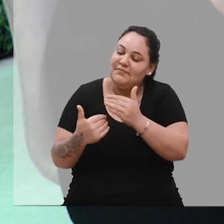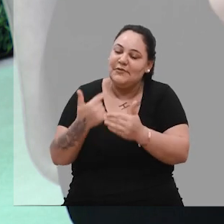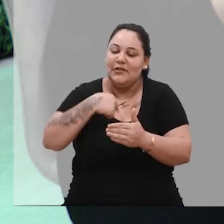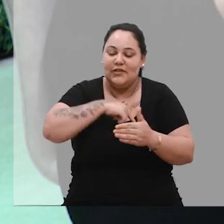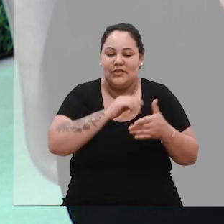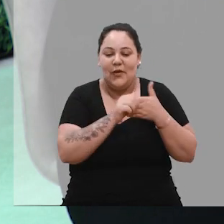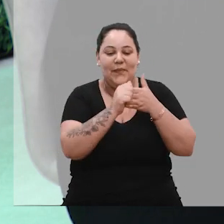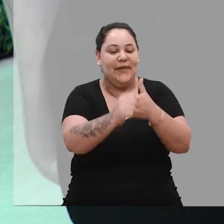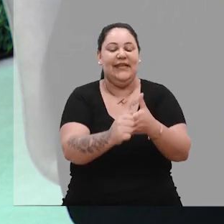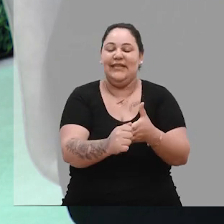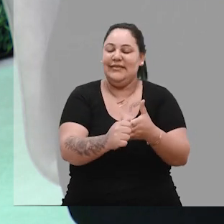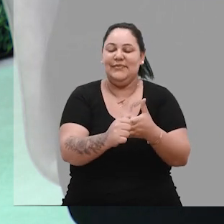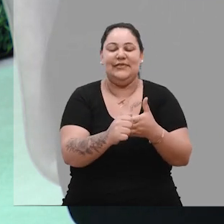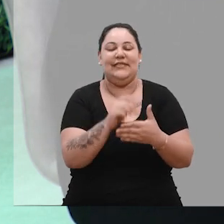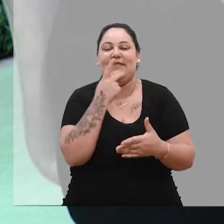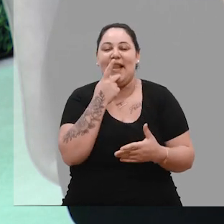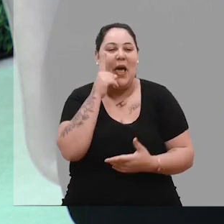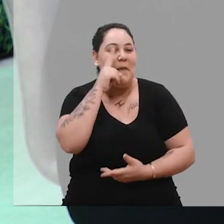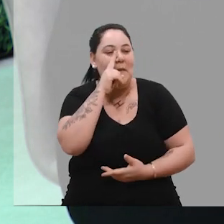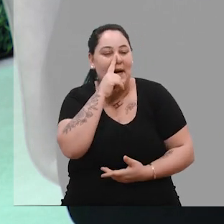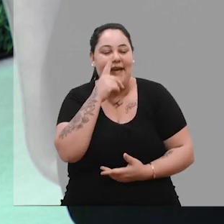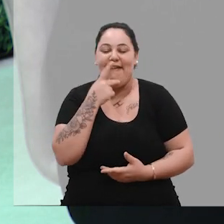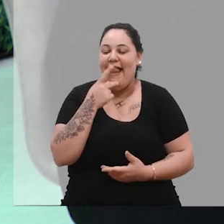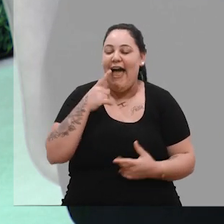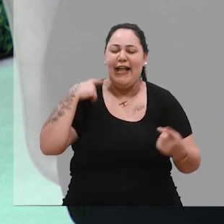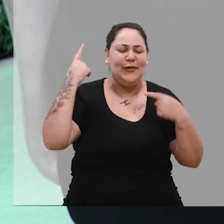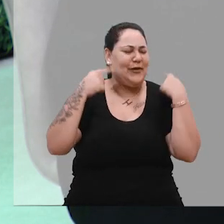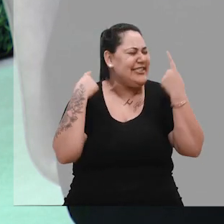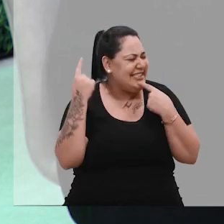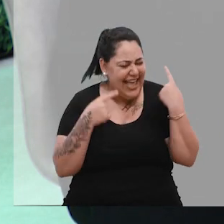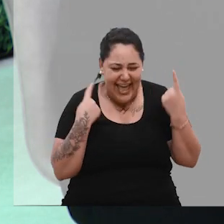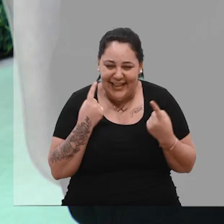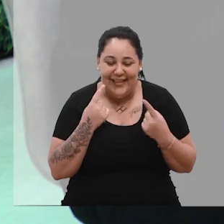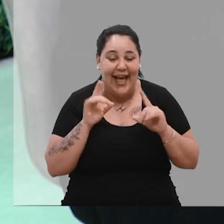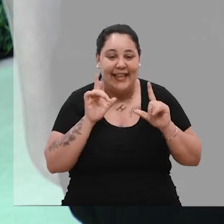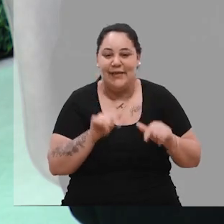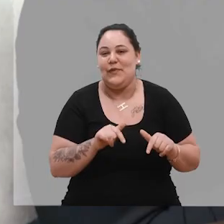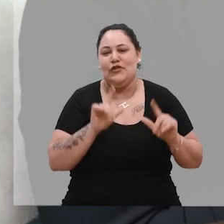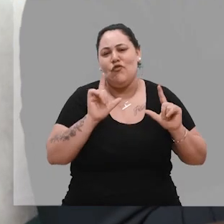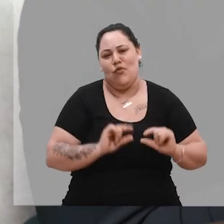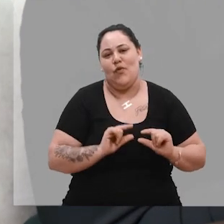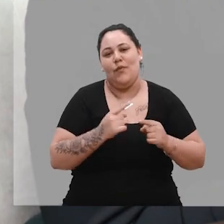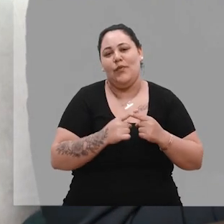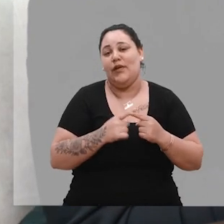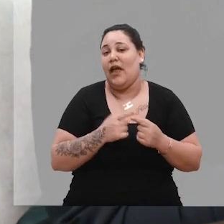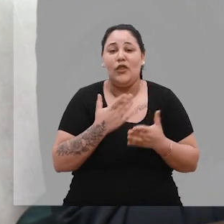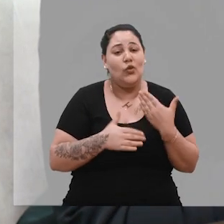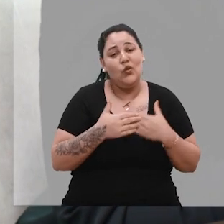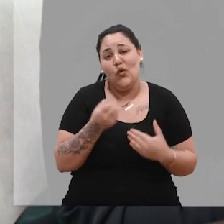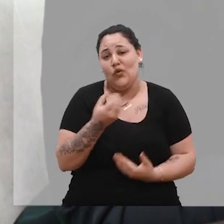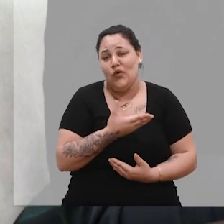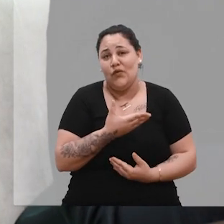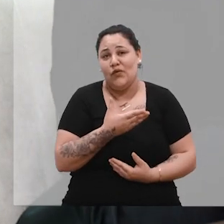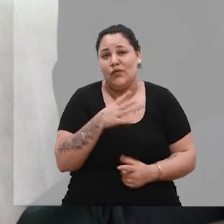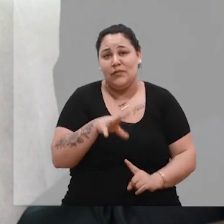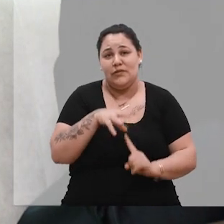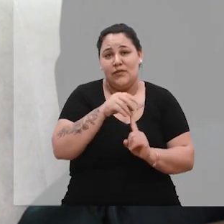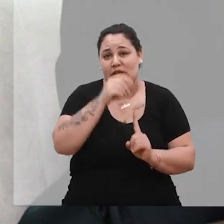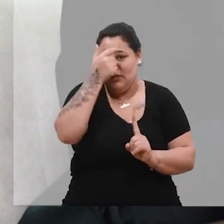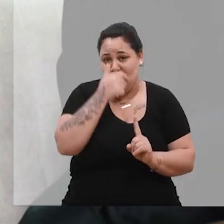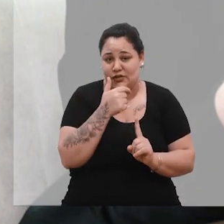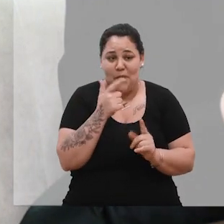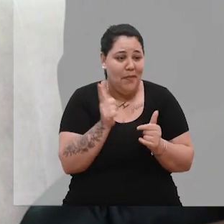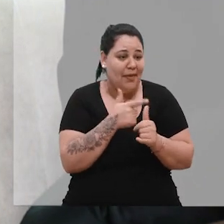Deus, estou enlouquecendo, mas aí depois vai amenizando, porque, claro, é uma novidade, né? Principalmente, eu acho que o primeiro filho